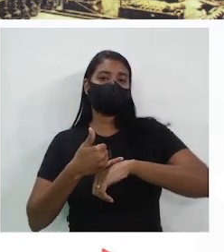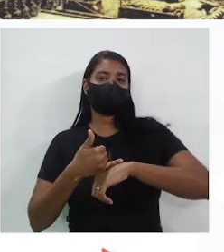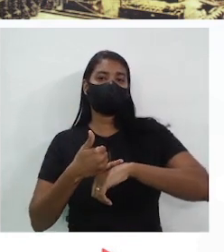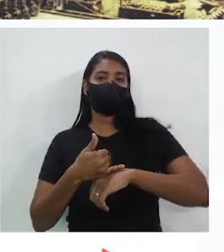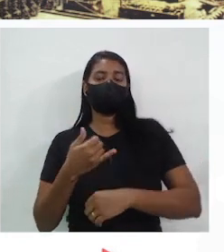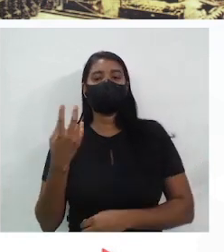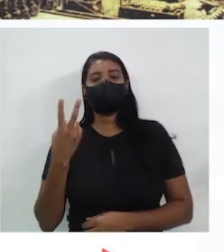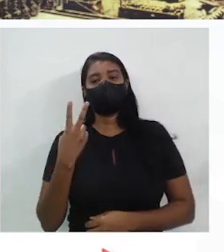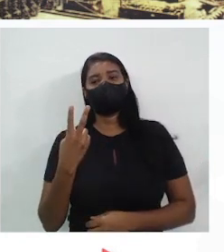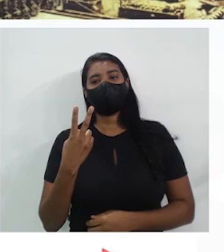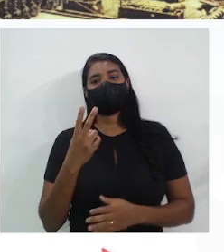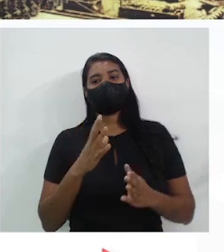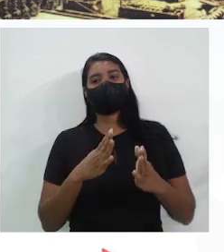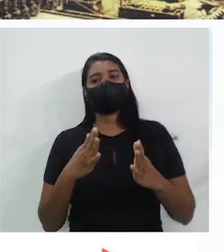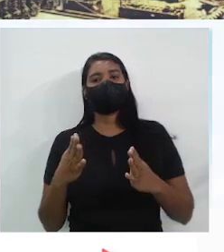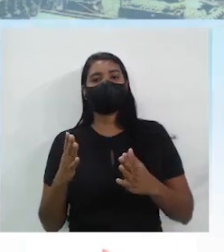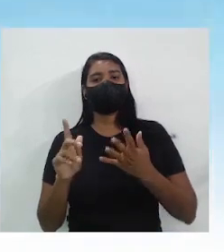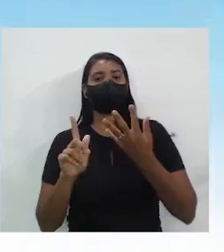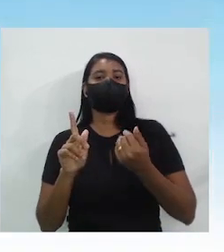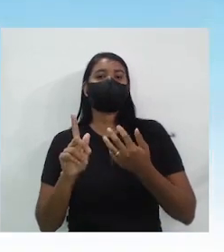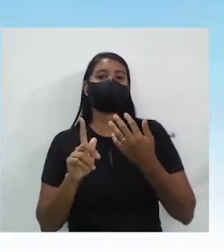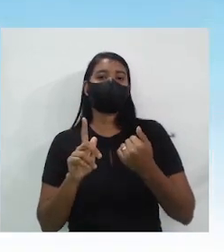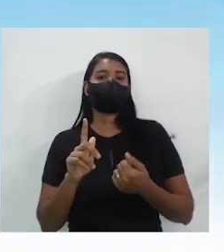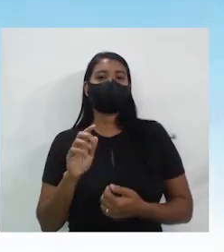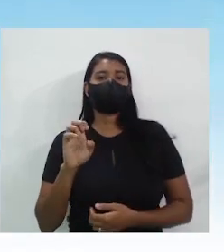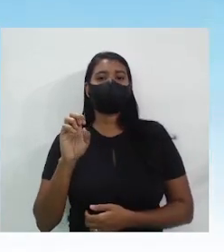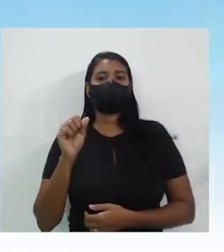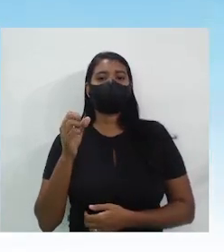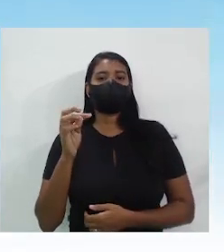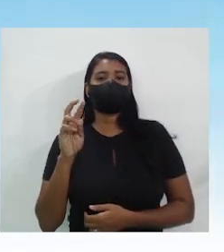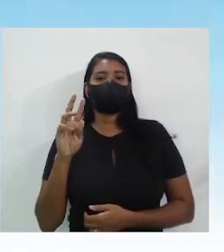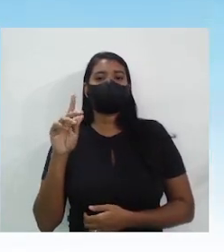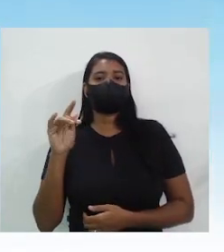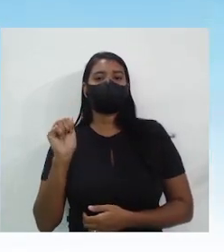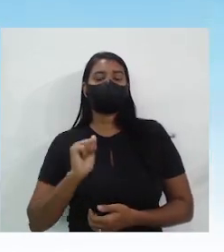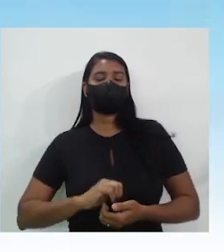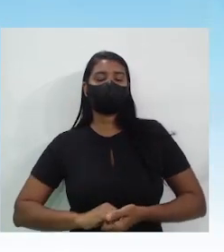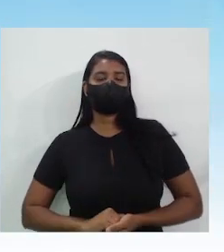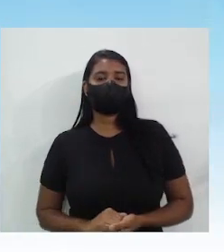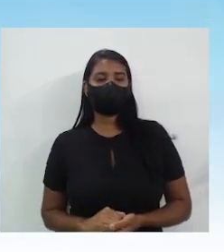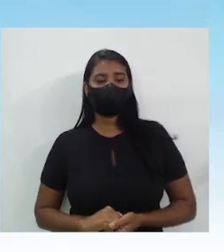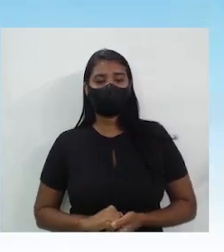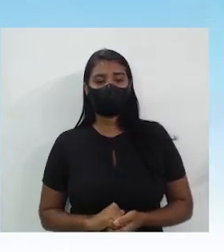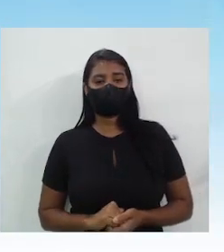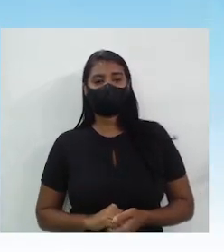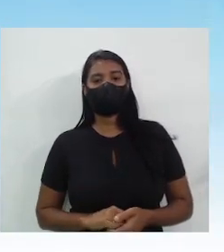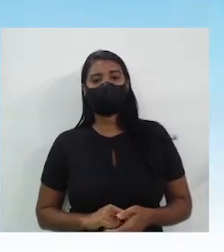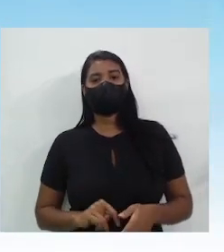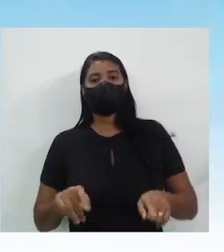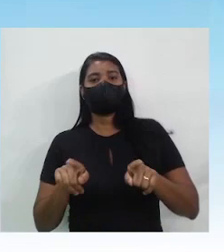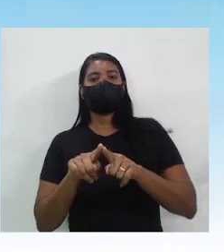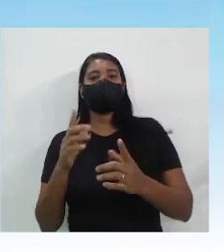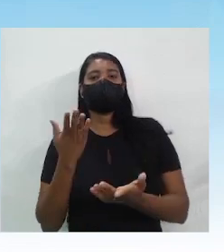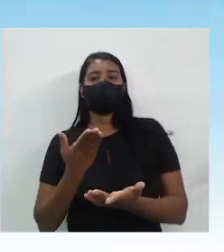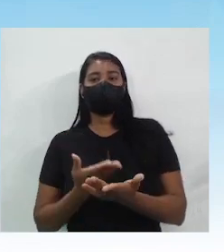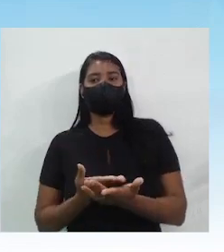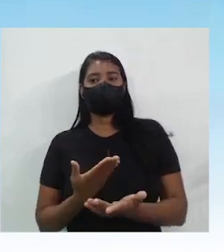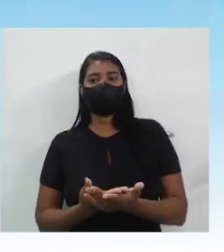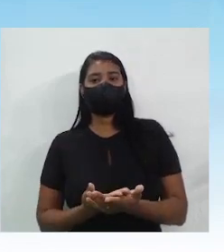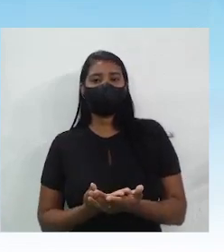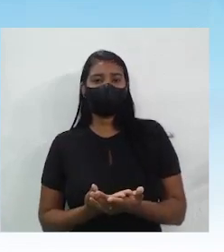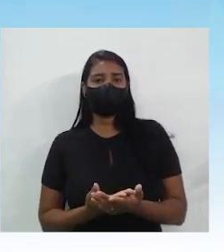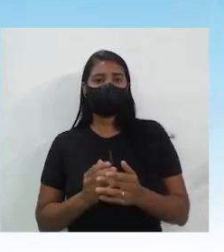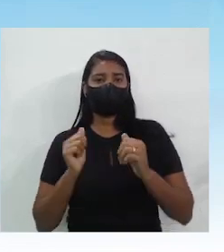ali dois principais gases do efeito estufa. E lógico que, através dos estudos